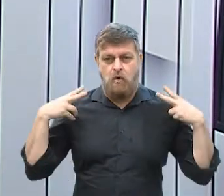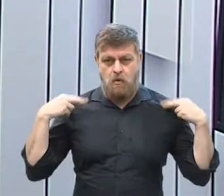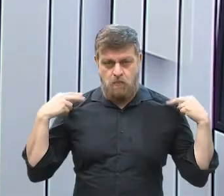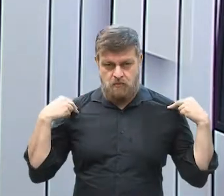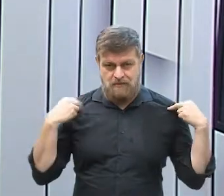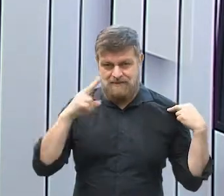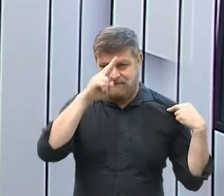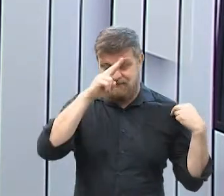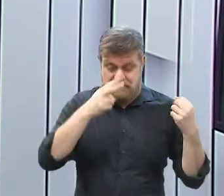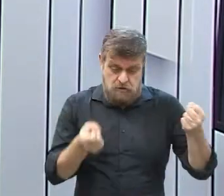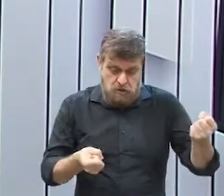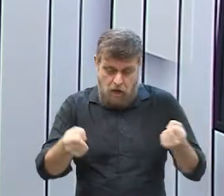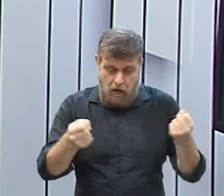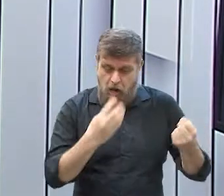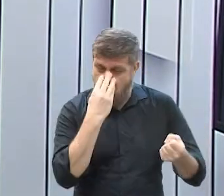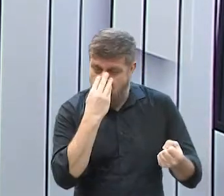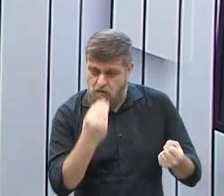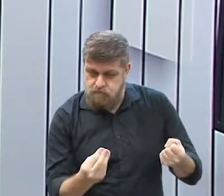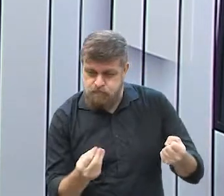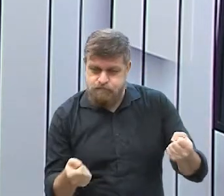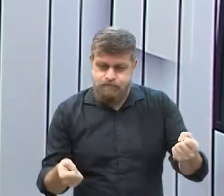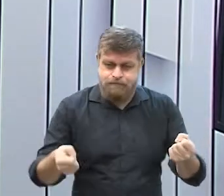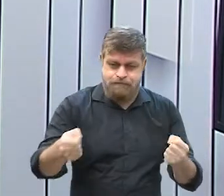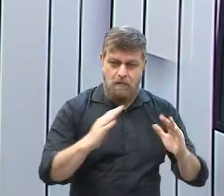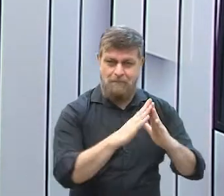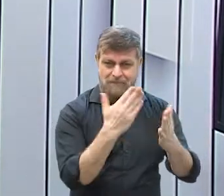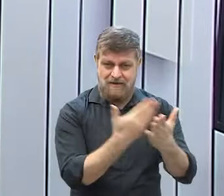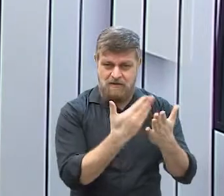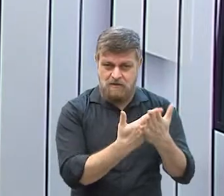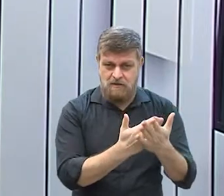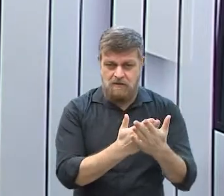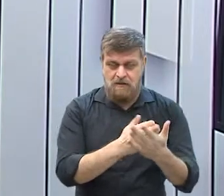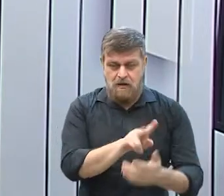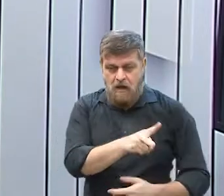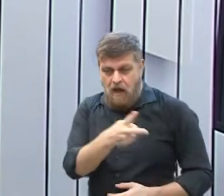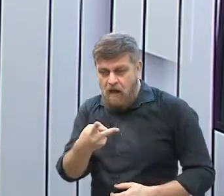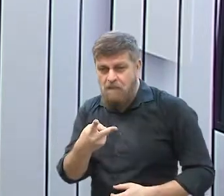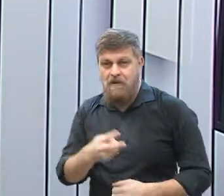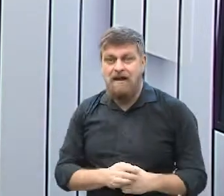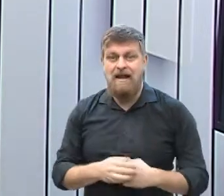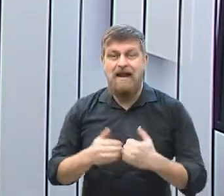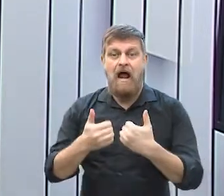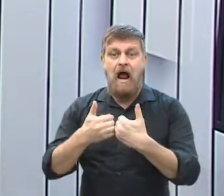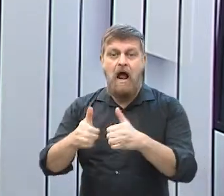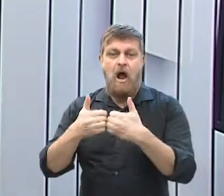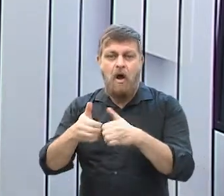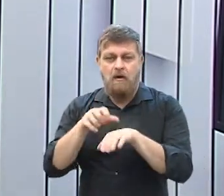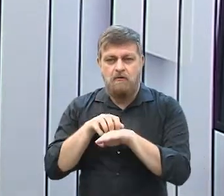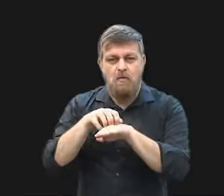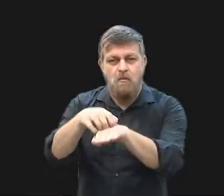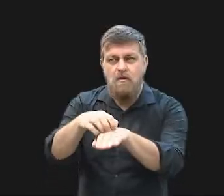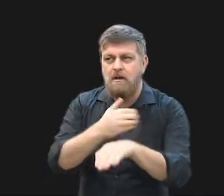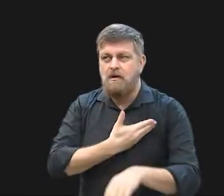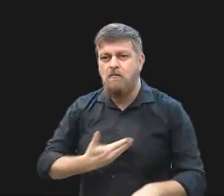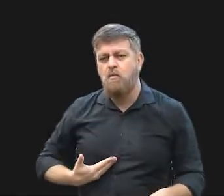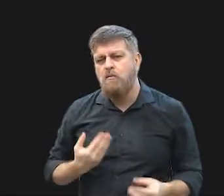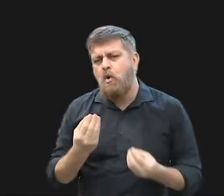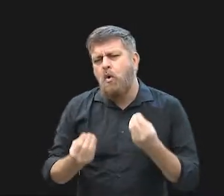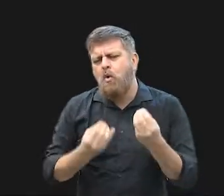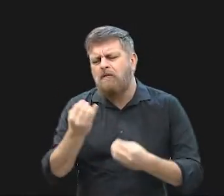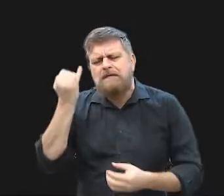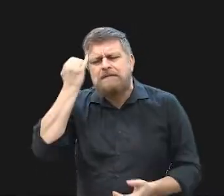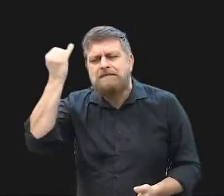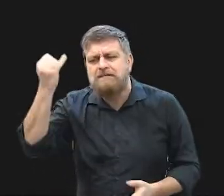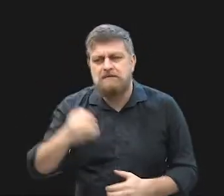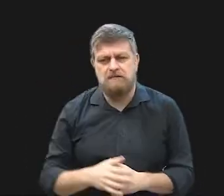transporte escolar para que eles funcionassem como transporte público. Como é que seria essa ideia? Vamos lá, essa